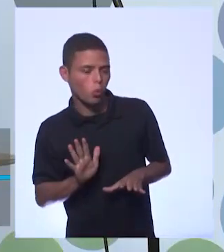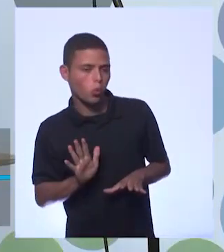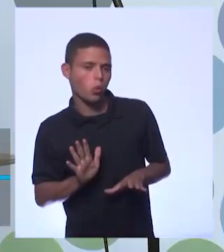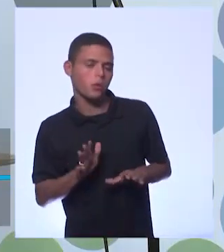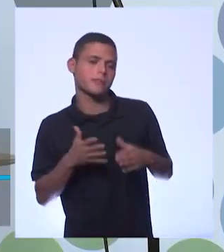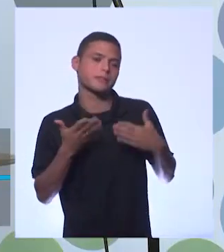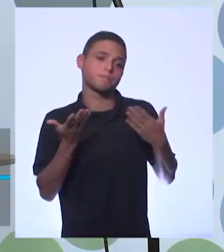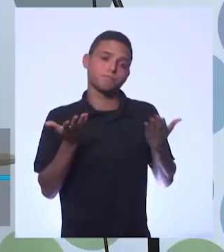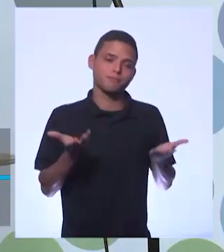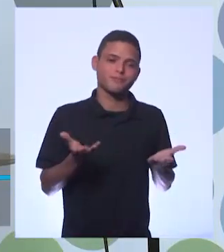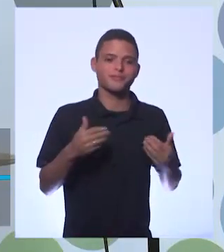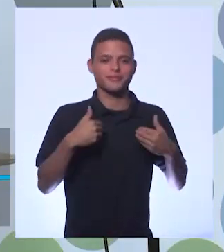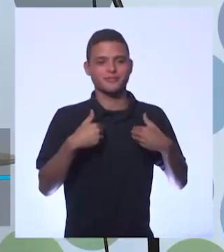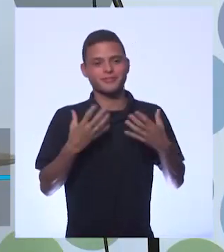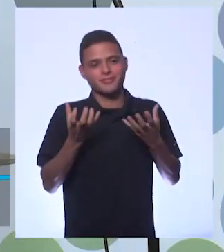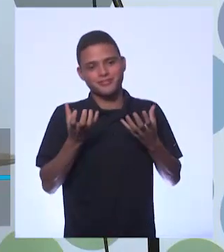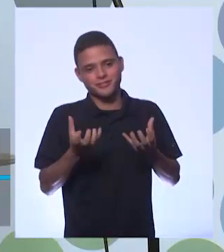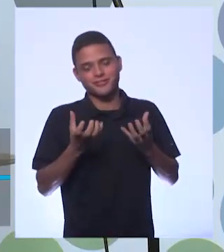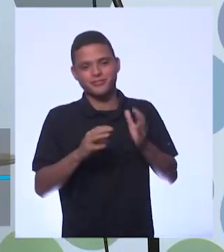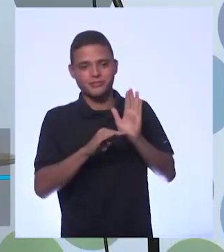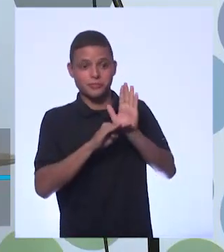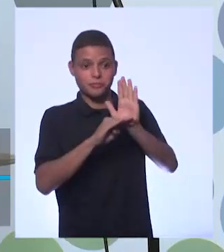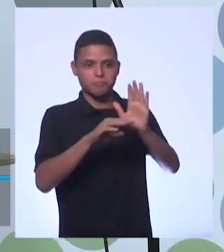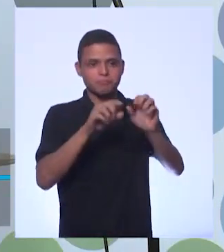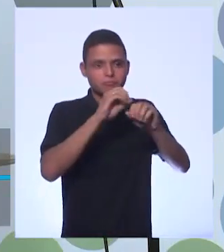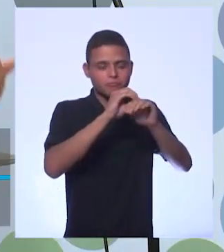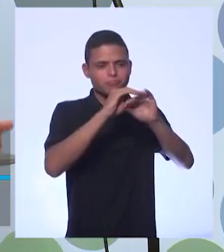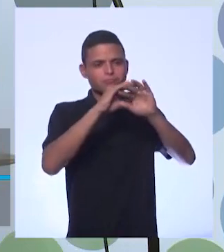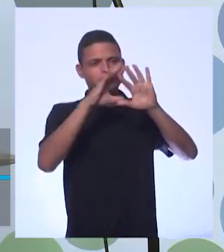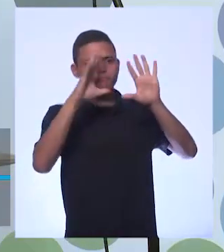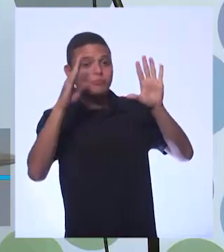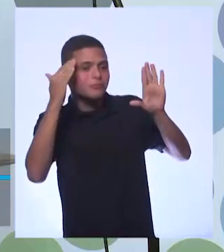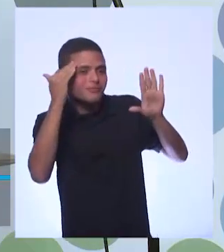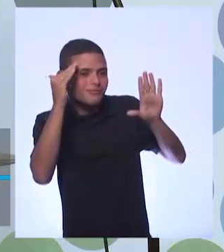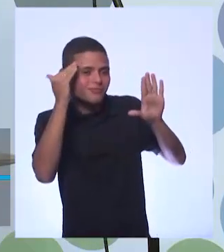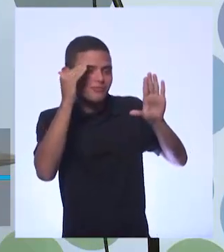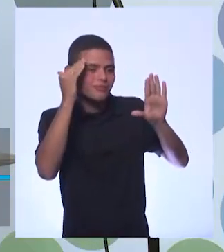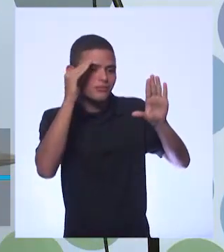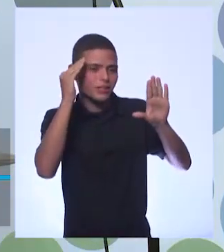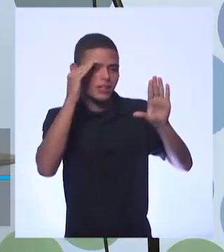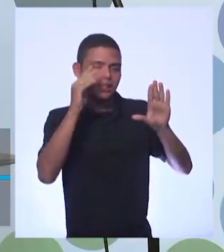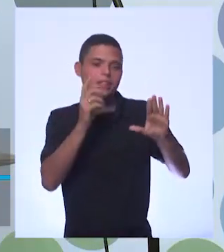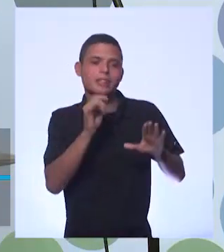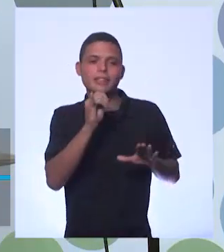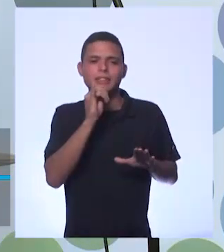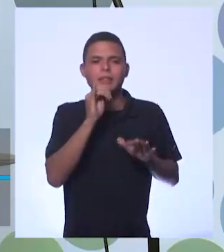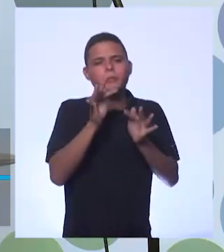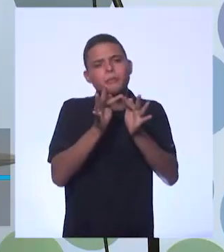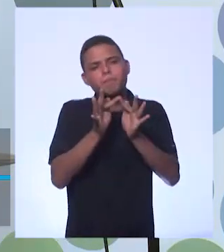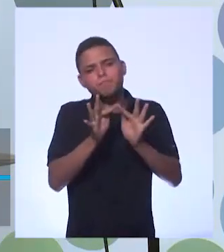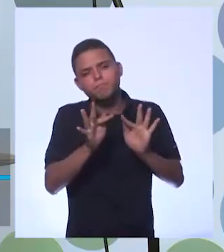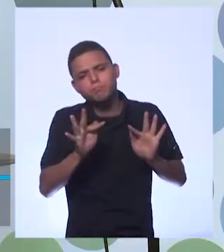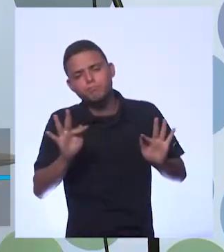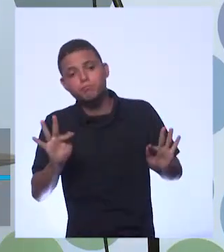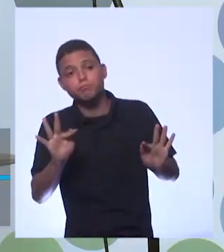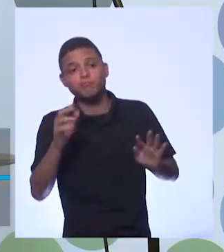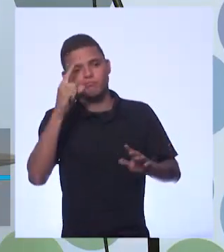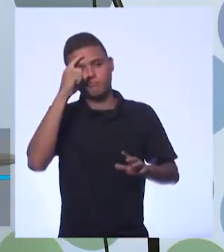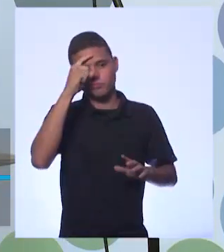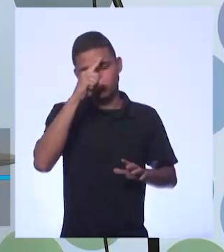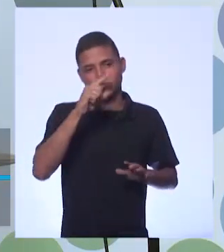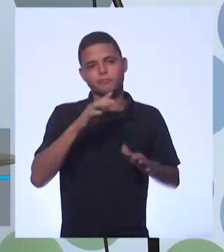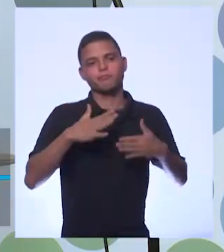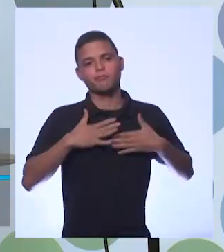mas eu queria realmente mostrar que essa questão não é tão abstrato assim, né? Então, quando a gente está pensando em arte, a gente